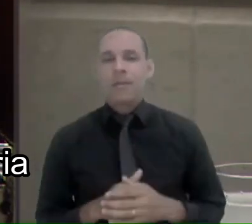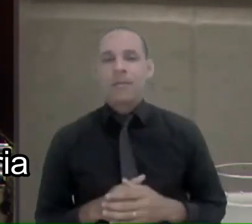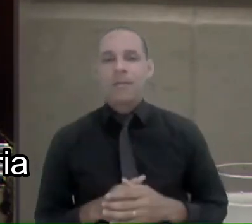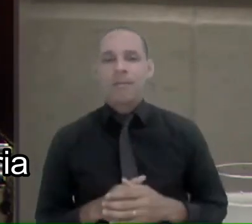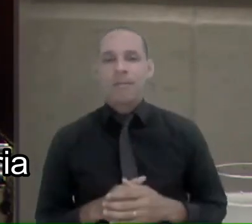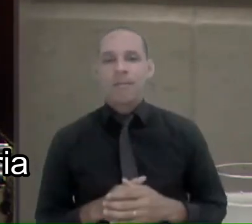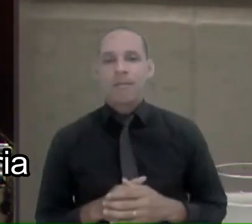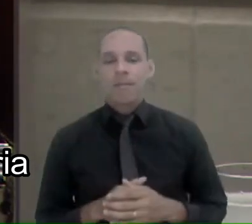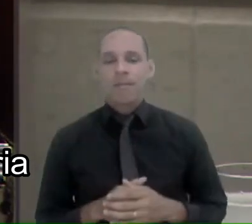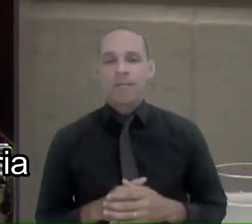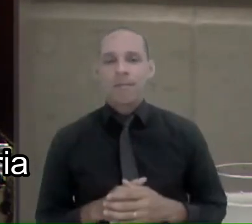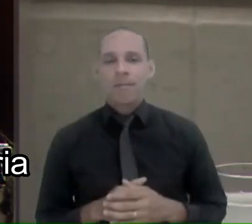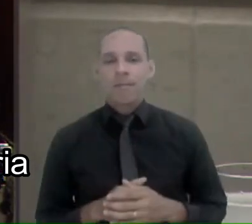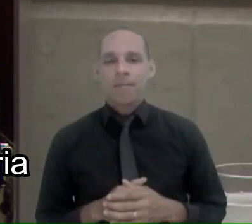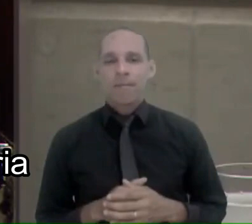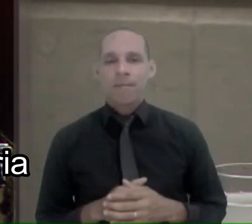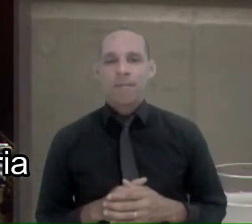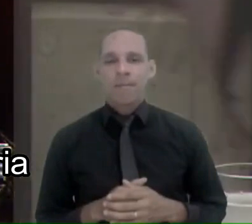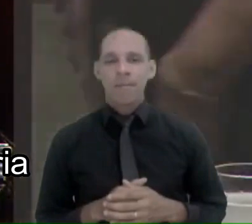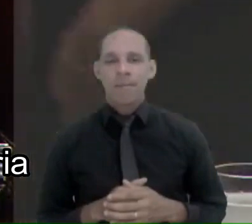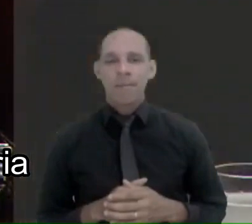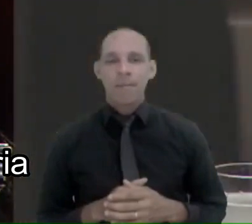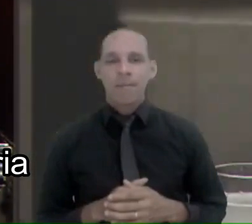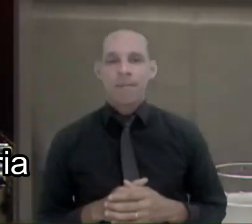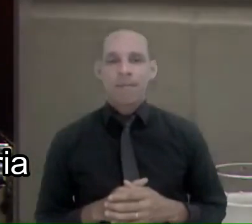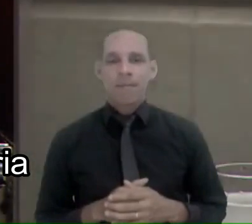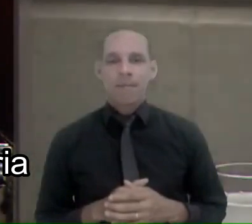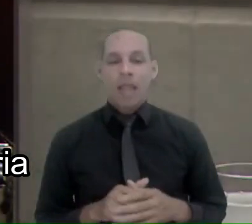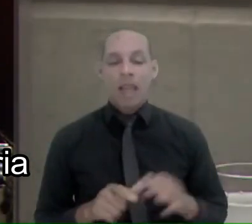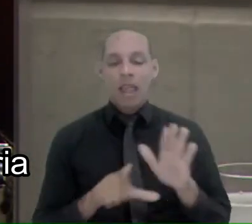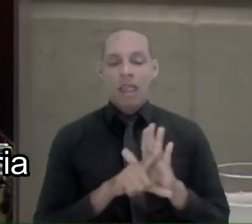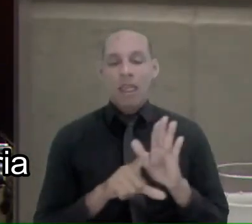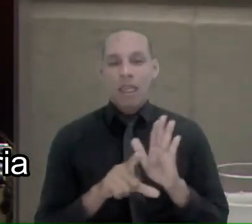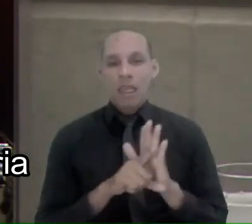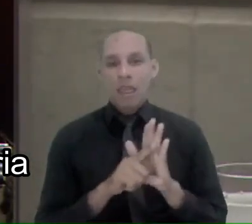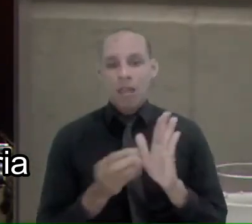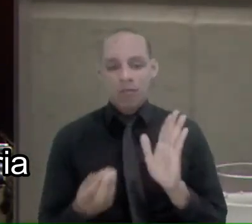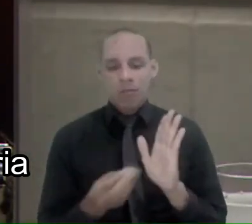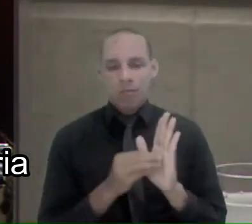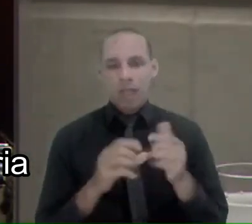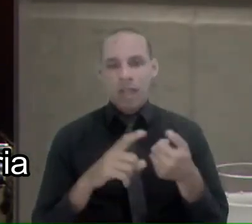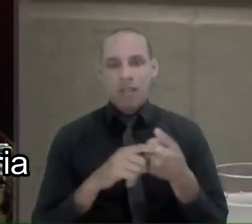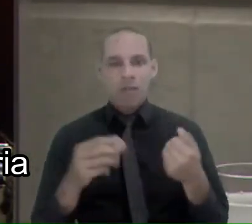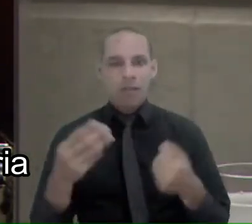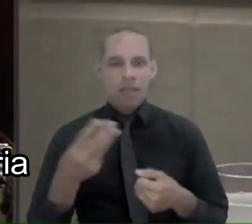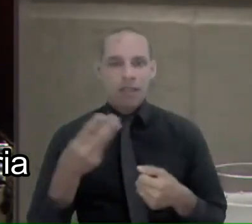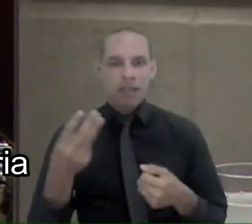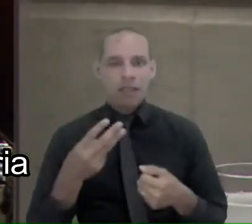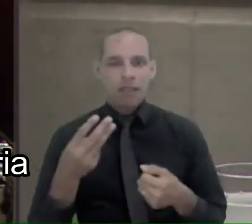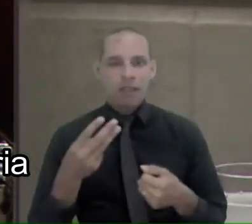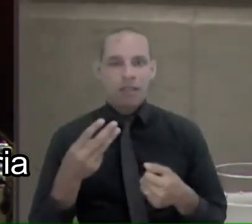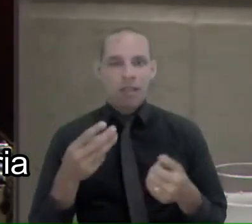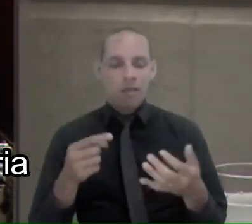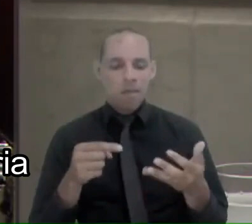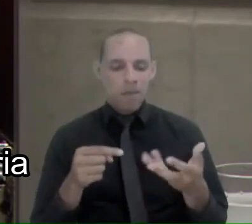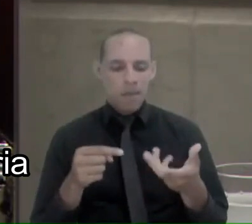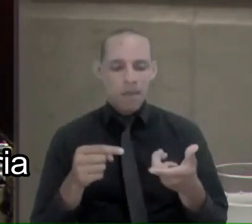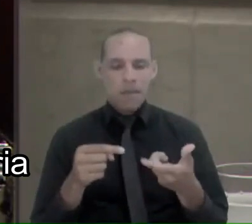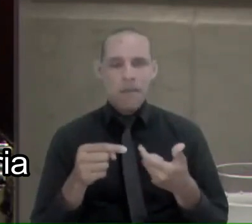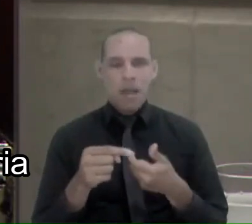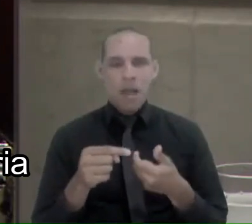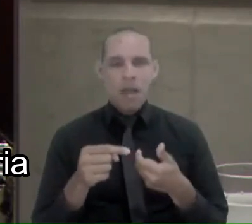Dentro do conjunto de previsões que a lei traz no seu artigo 3º, conseguimos dizer hoje